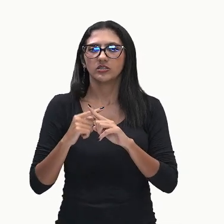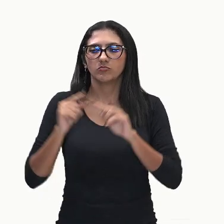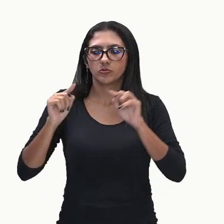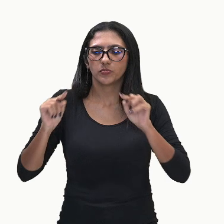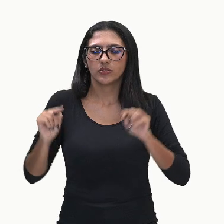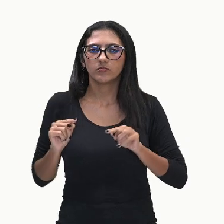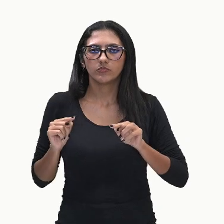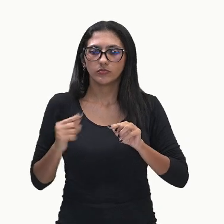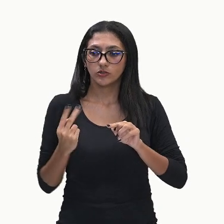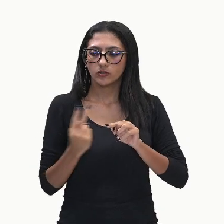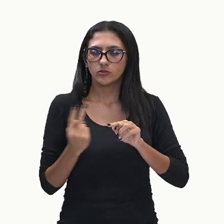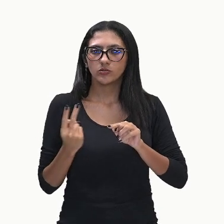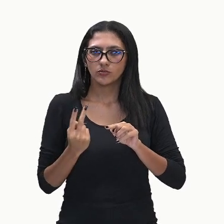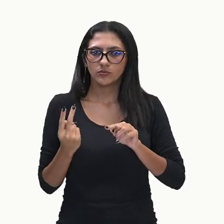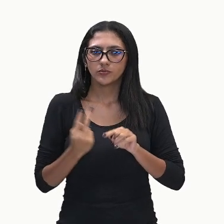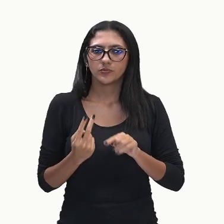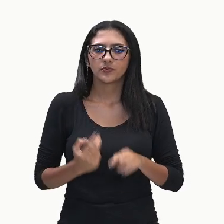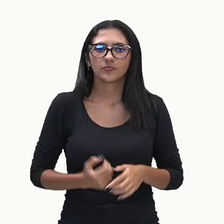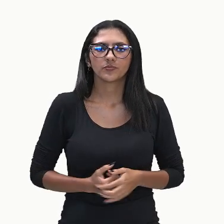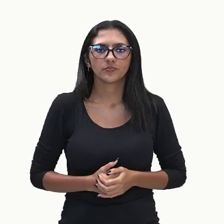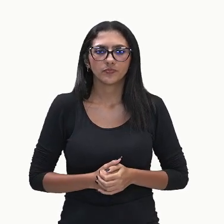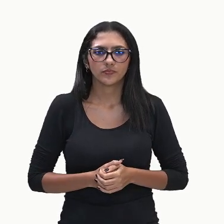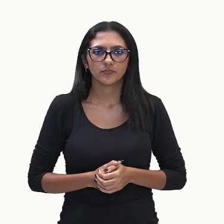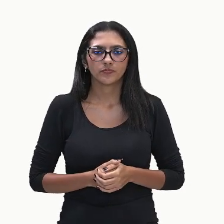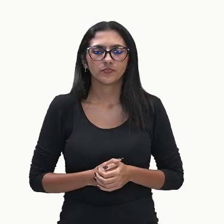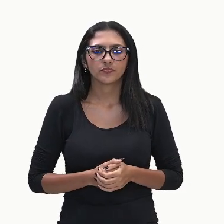dele. Então, nós teremos